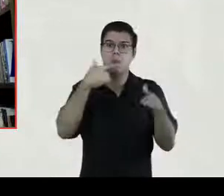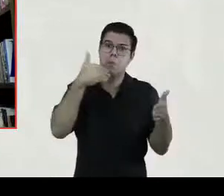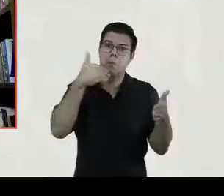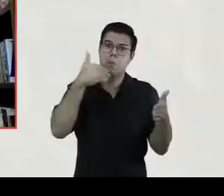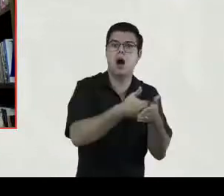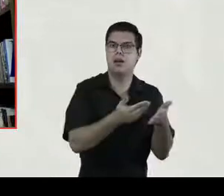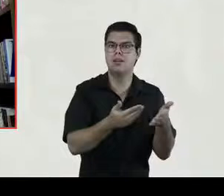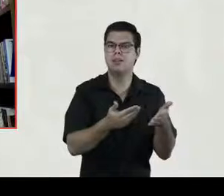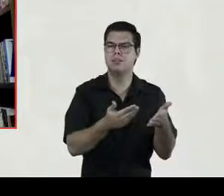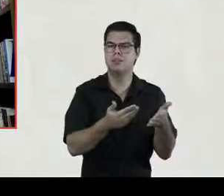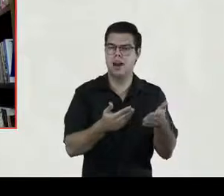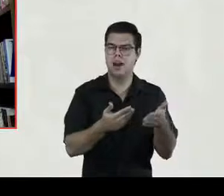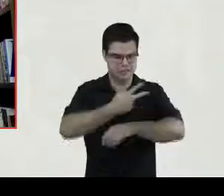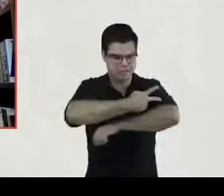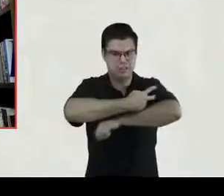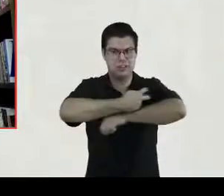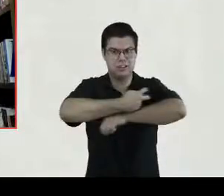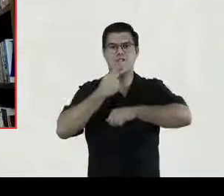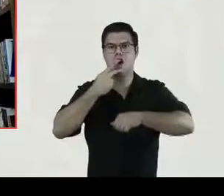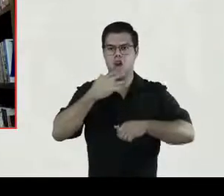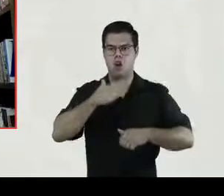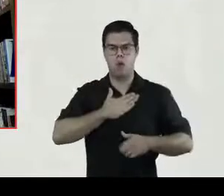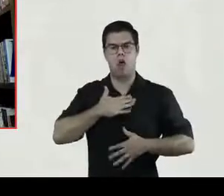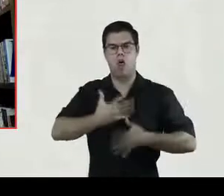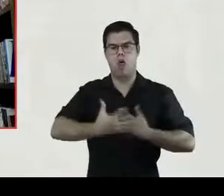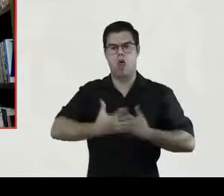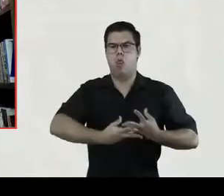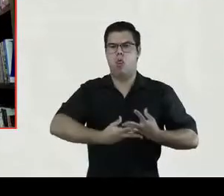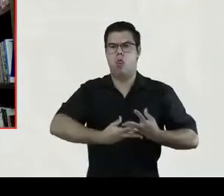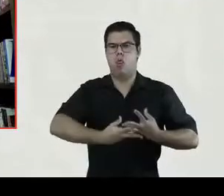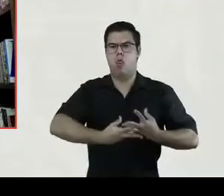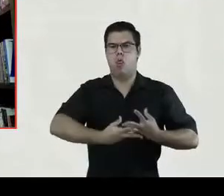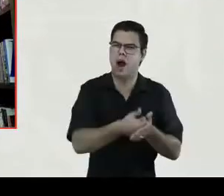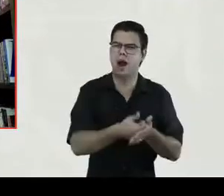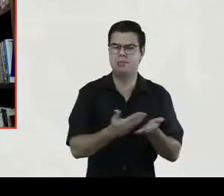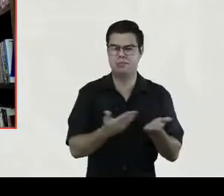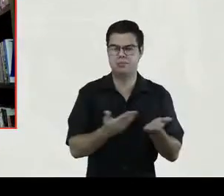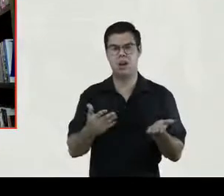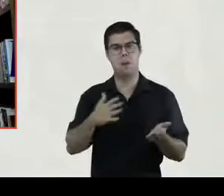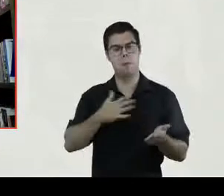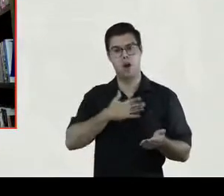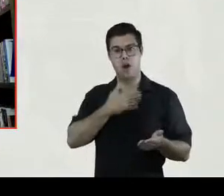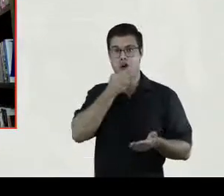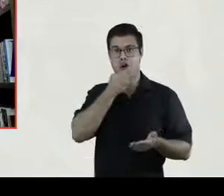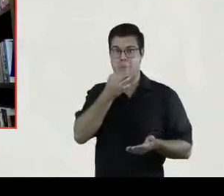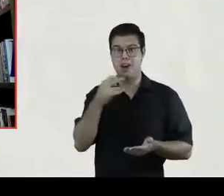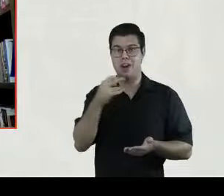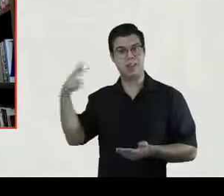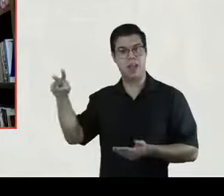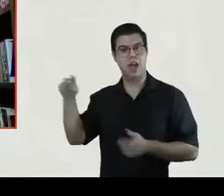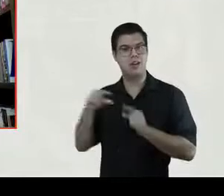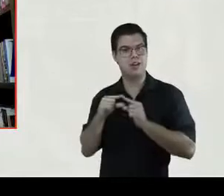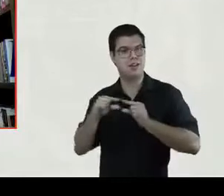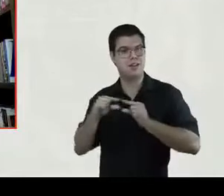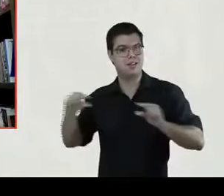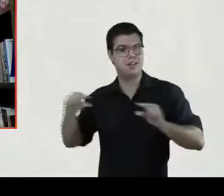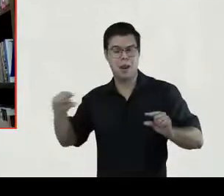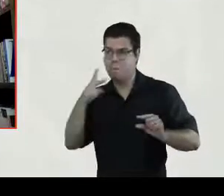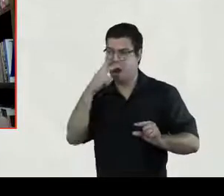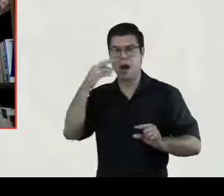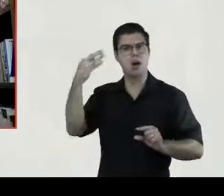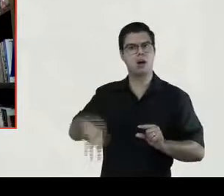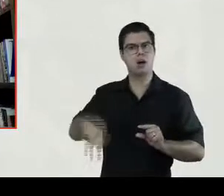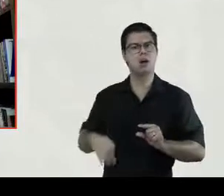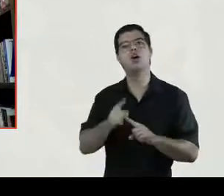invenção recente, o seu fim também estaria próximo. E, particularmente, eu considero que esta afirmação me parece